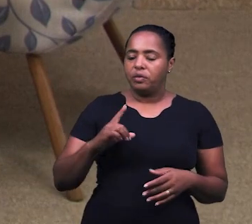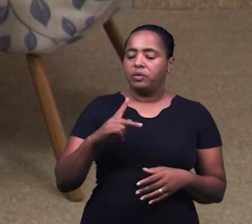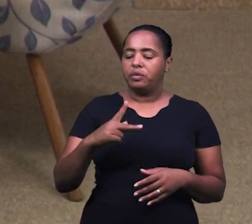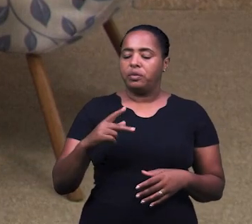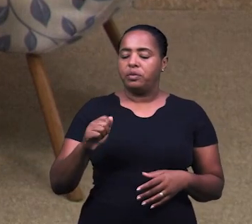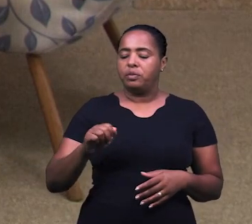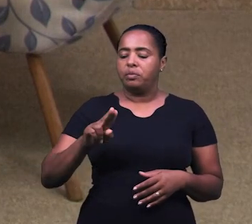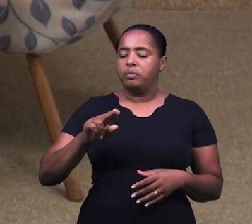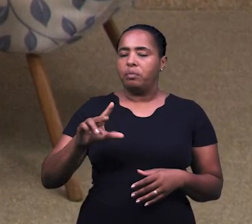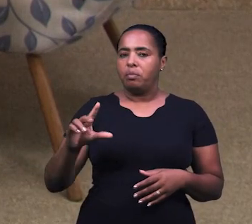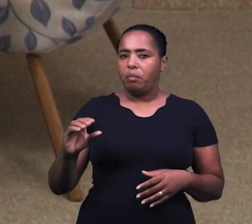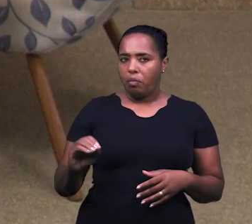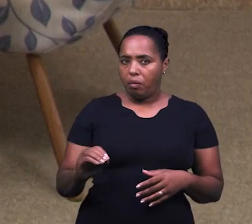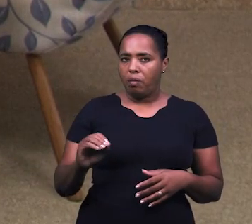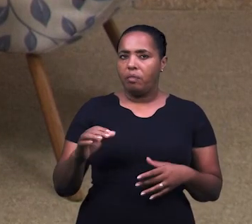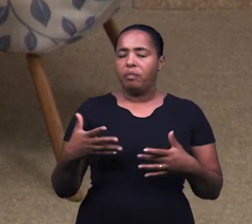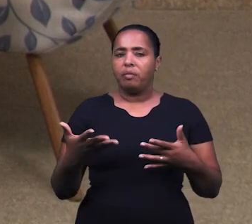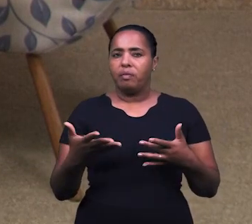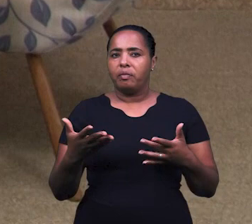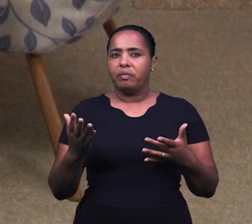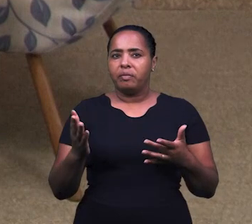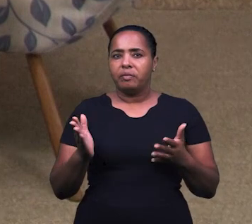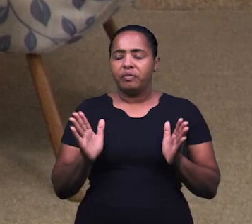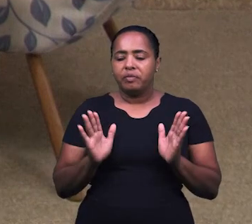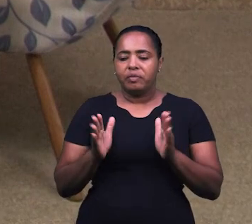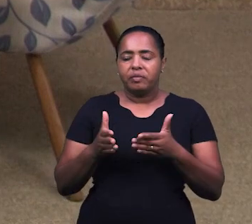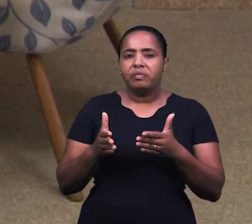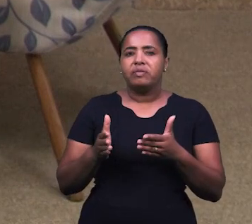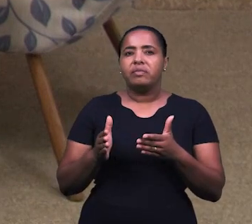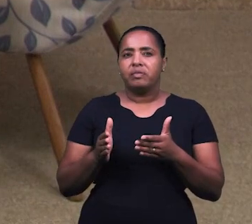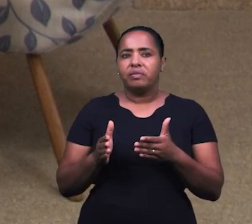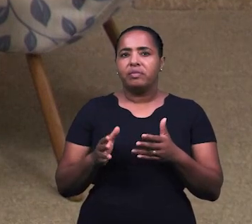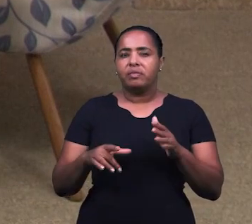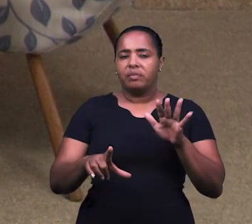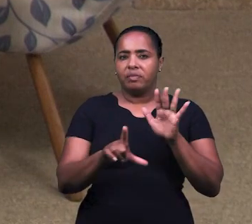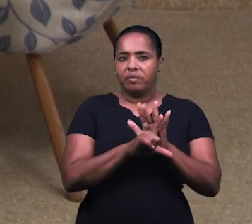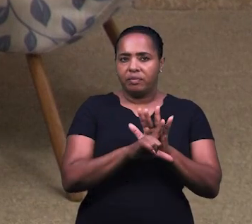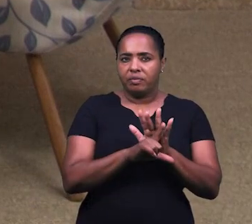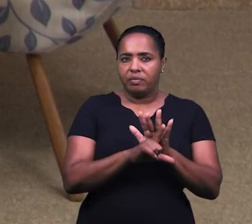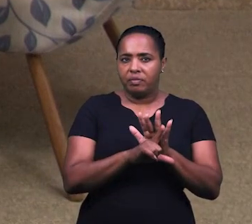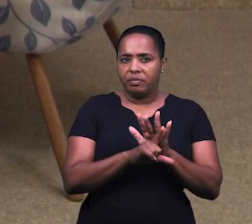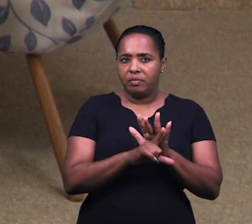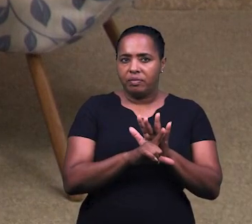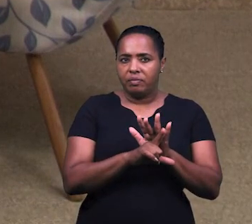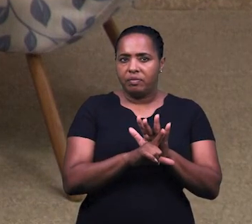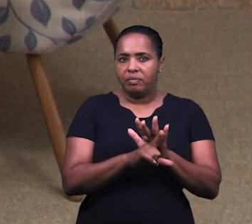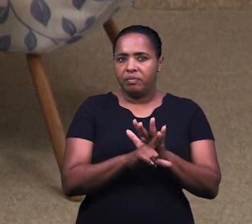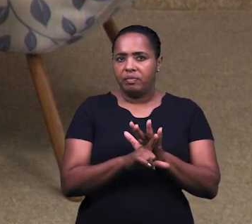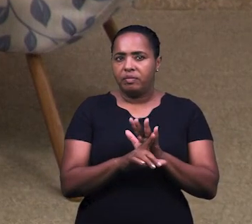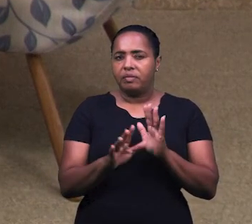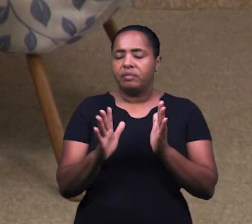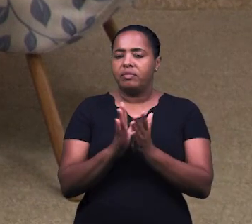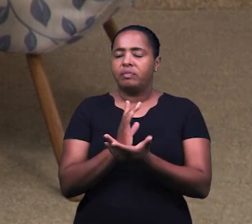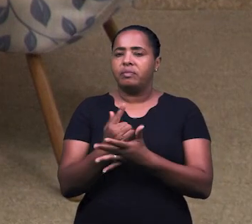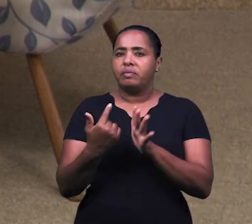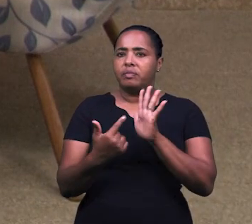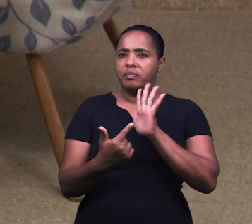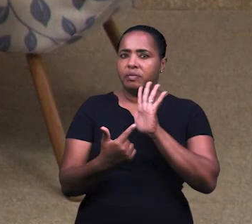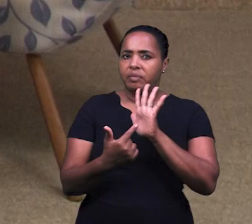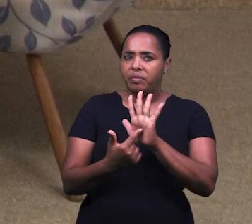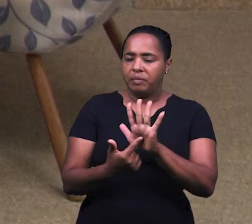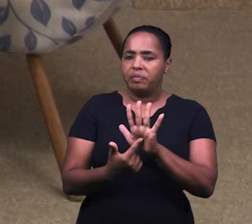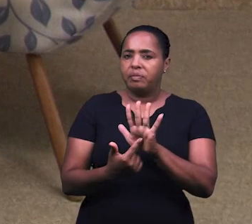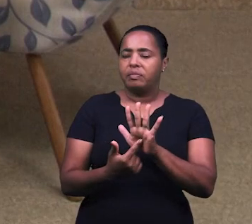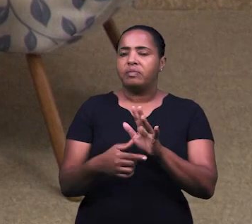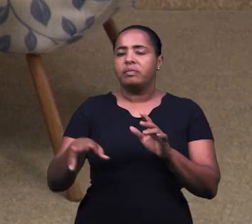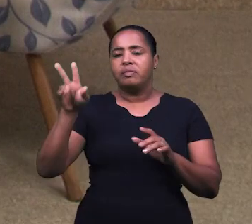diácono Paulo Márcio, eu queria até mesmo enfatizar em relação ao que ele falou da lenha, e a palavra ali mostra